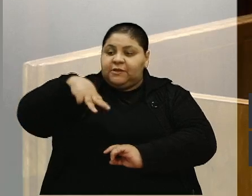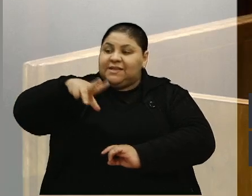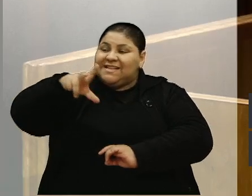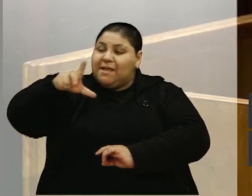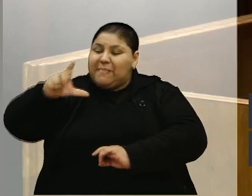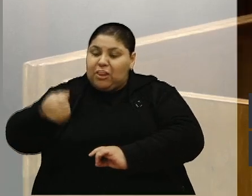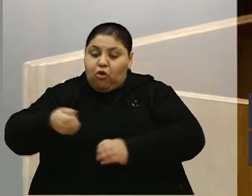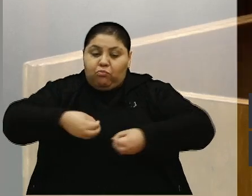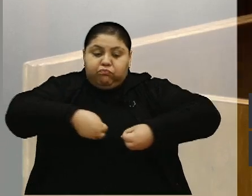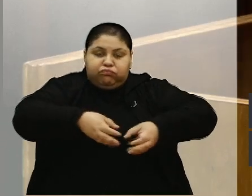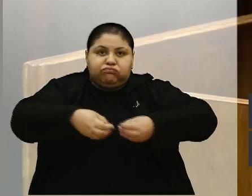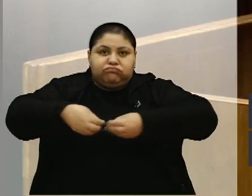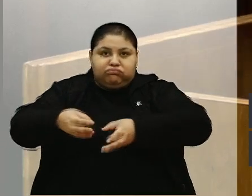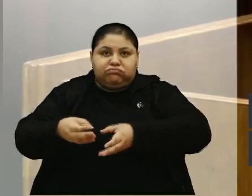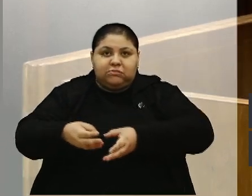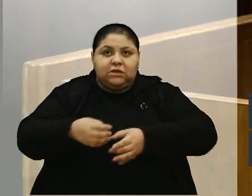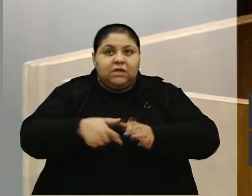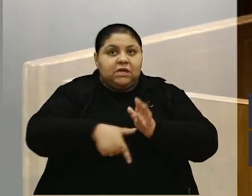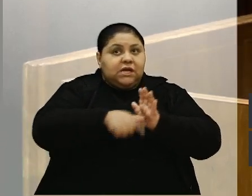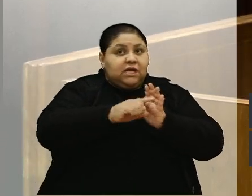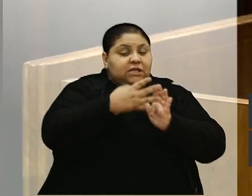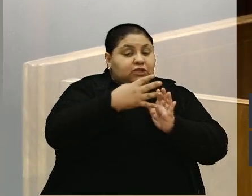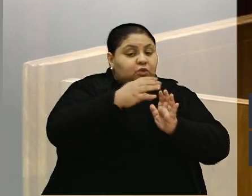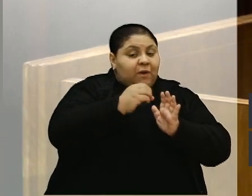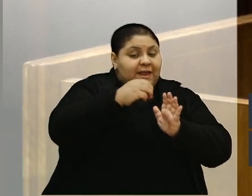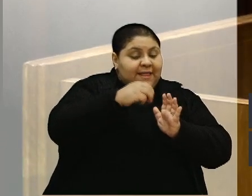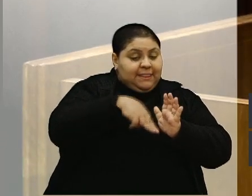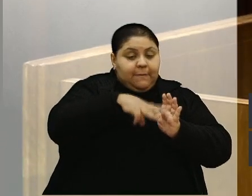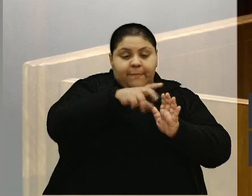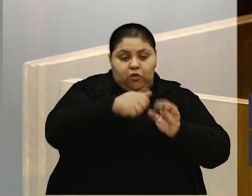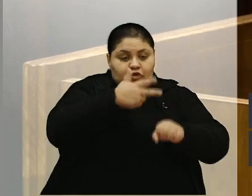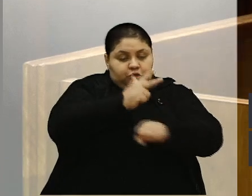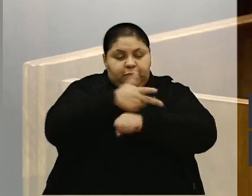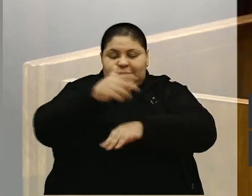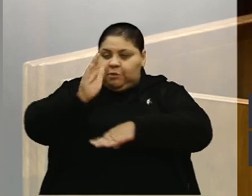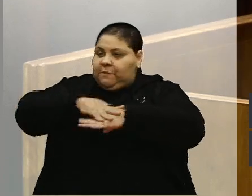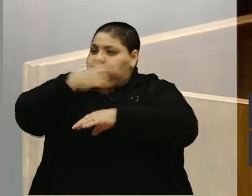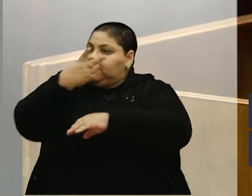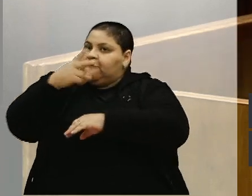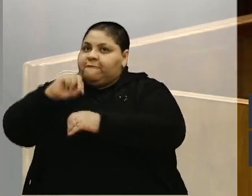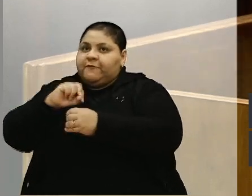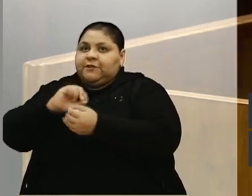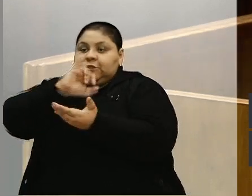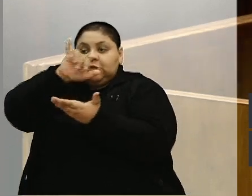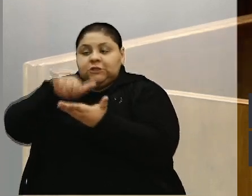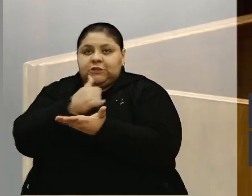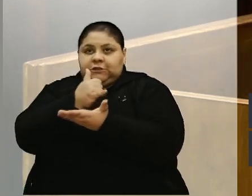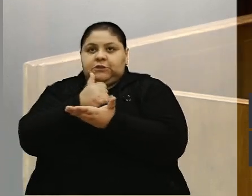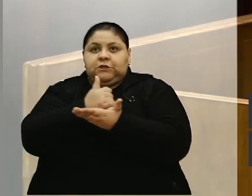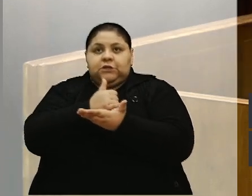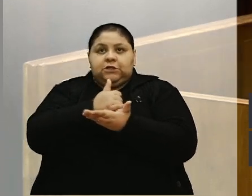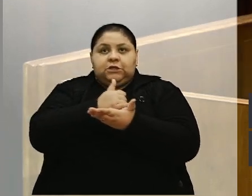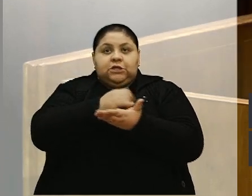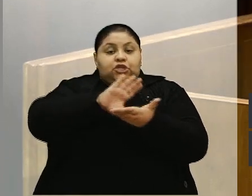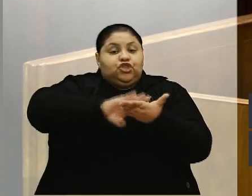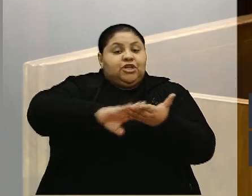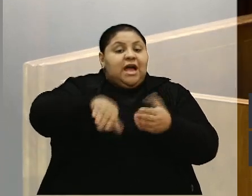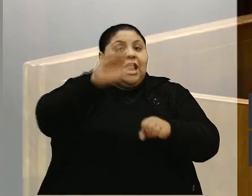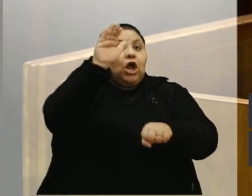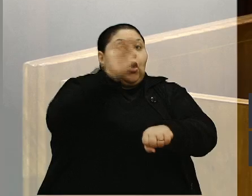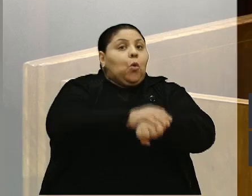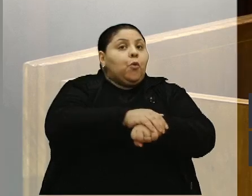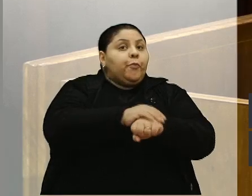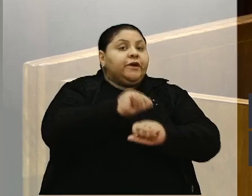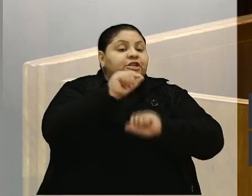fora. Que era 40 de empréstimo mais 20 de juro. Então tiraram das costas de vocês, de quem votou.